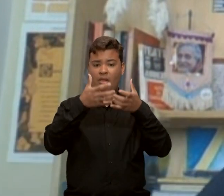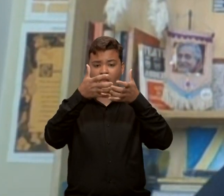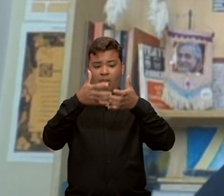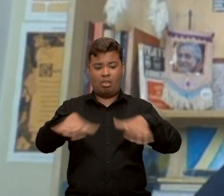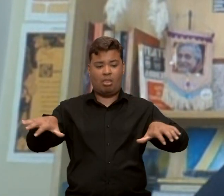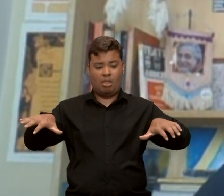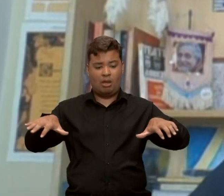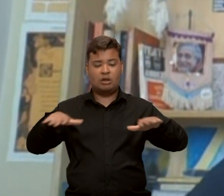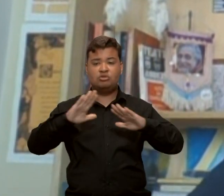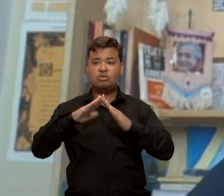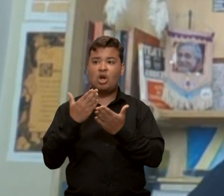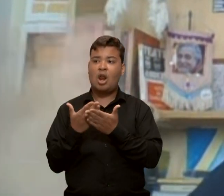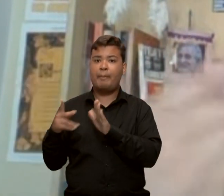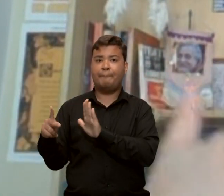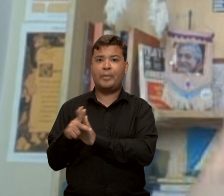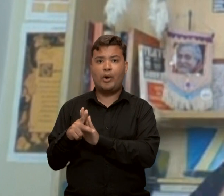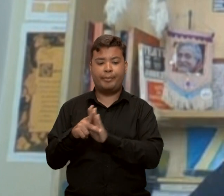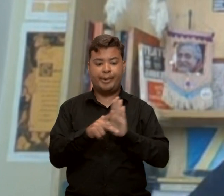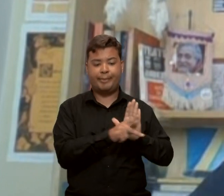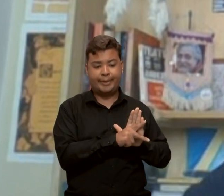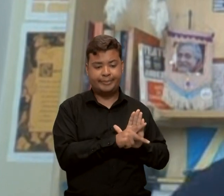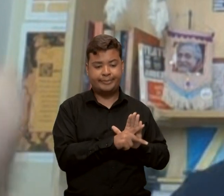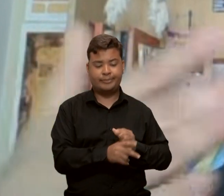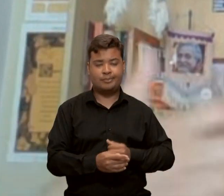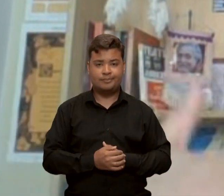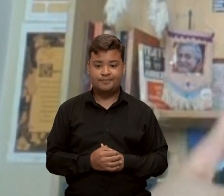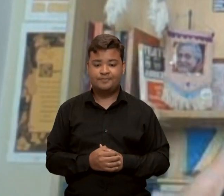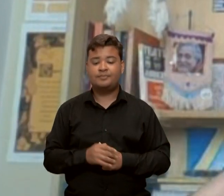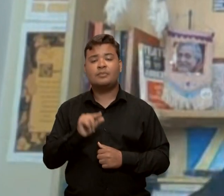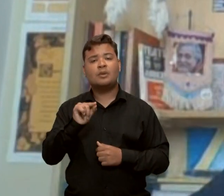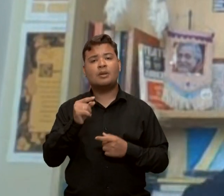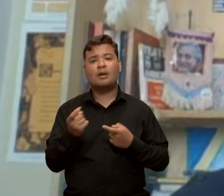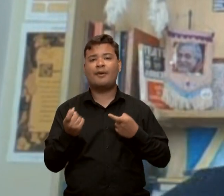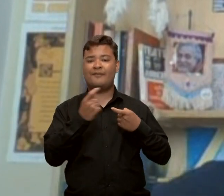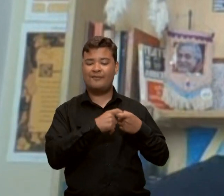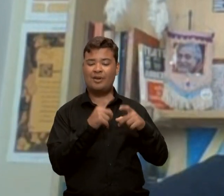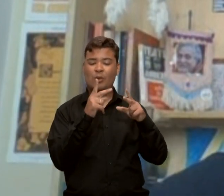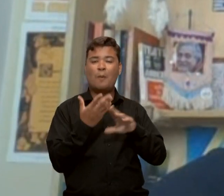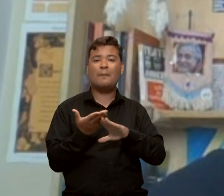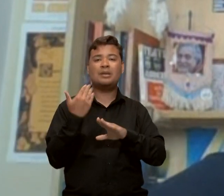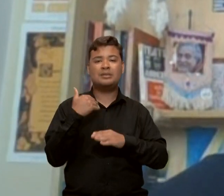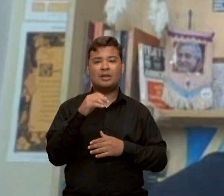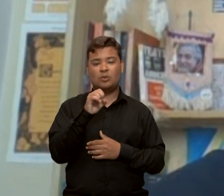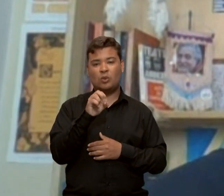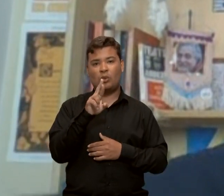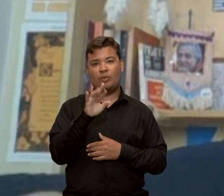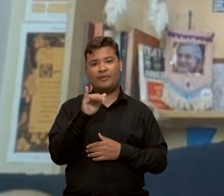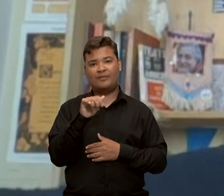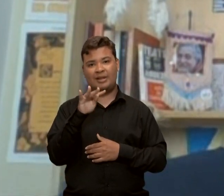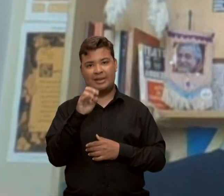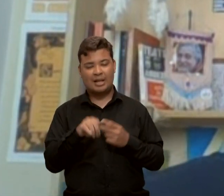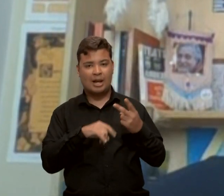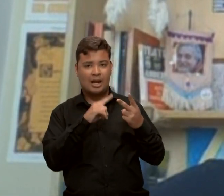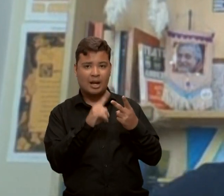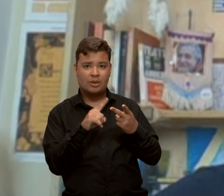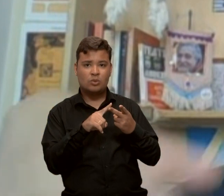escolas específicas. E aí a gente, historicamente falando, a gente volta lá para os orfanatos, para os abrigos, para as instituições psiquiátricas, que